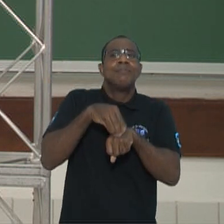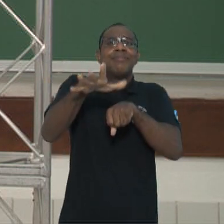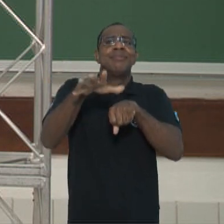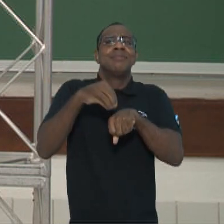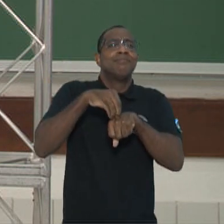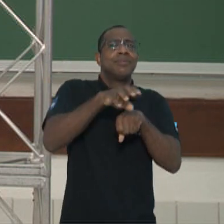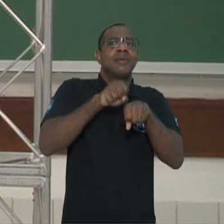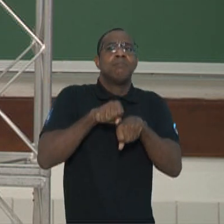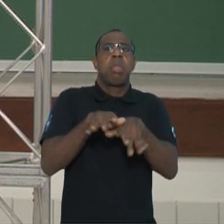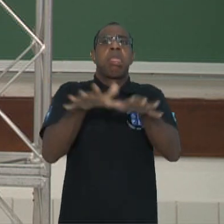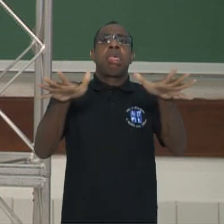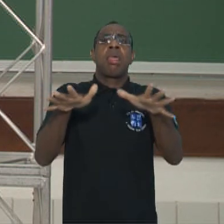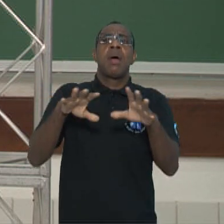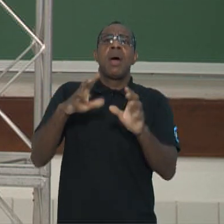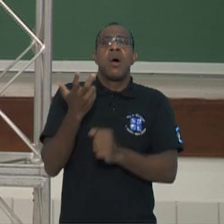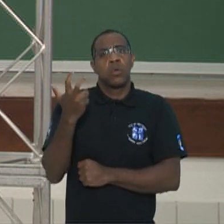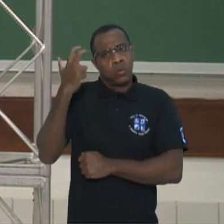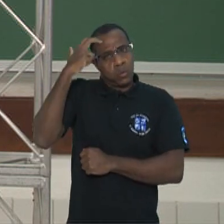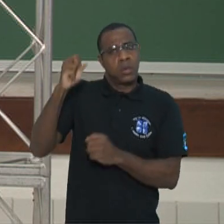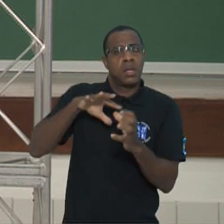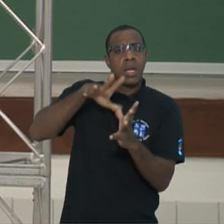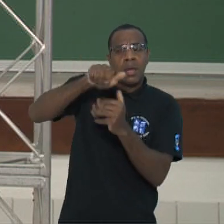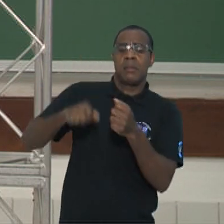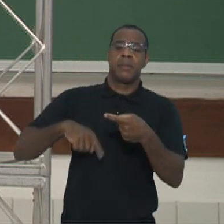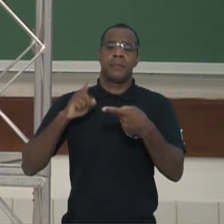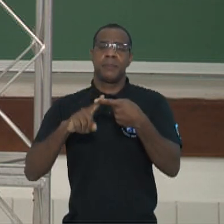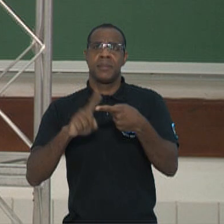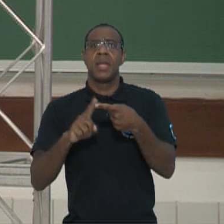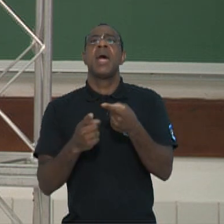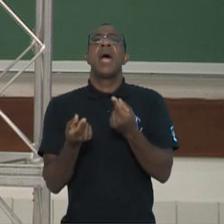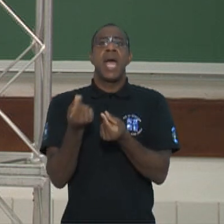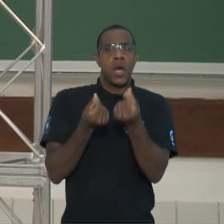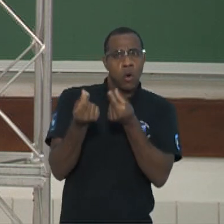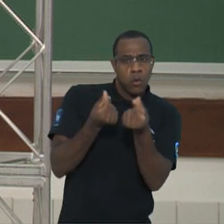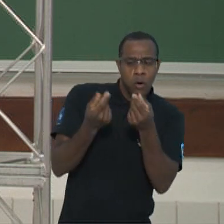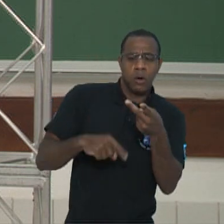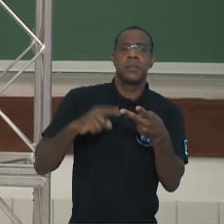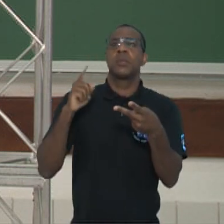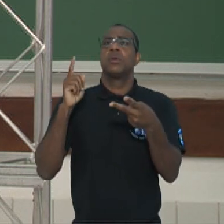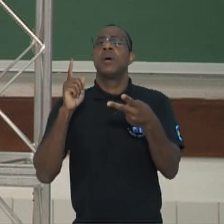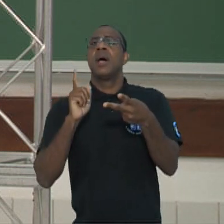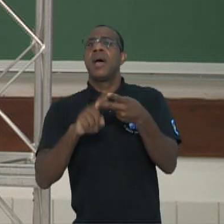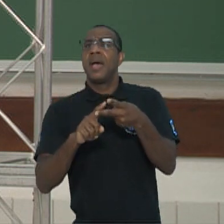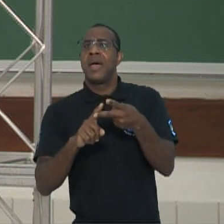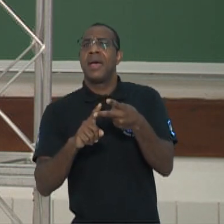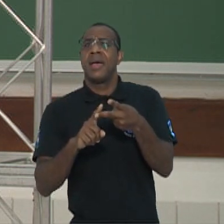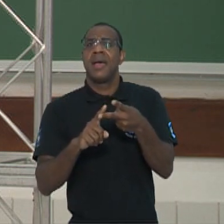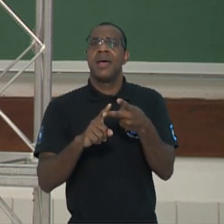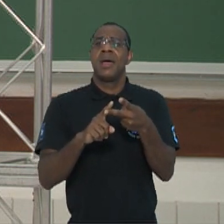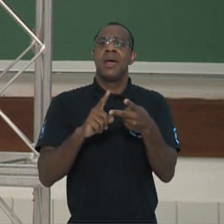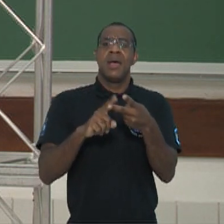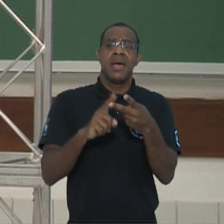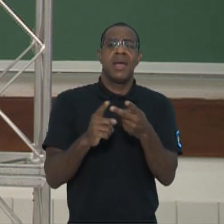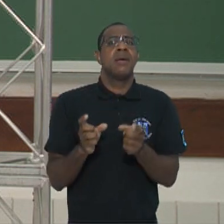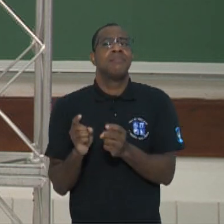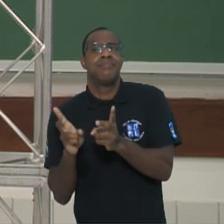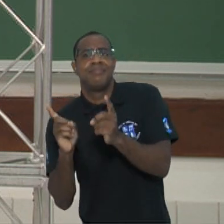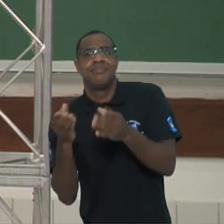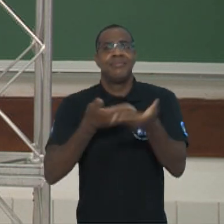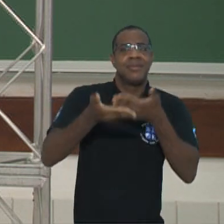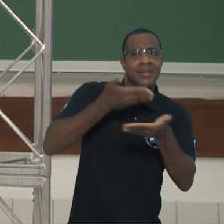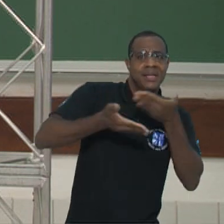eu vou considerar aspectos econômicos, aspectos comerciais, que vêm junto com essa ideia ali de disseminação